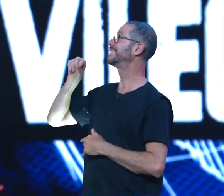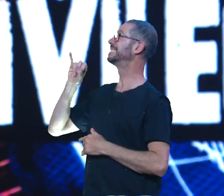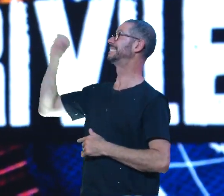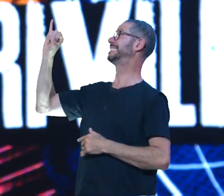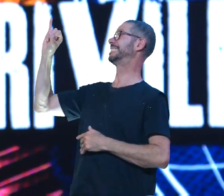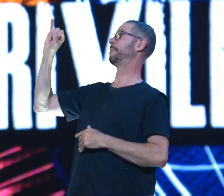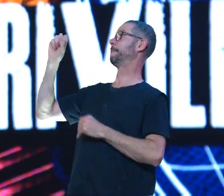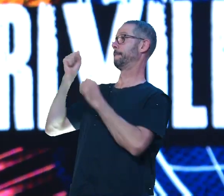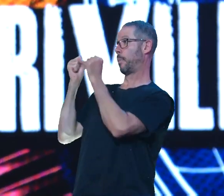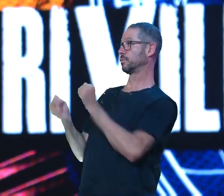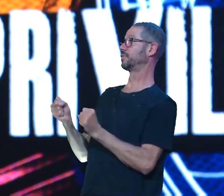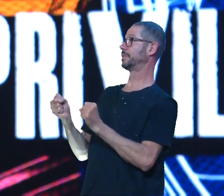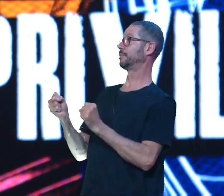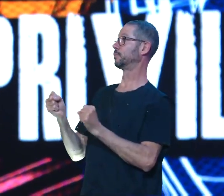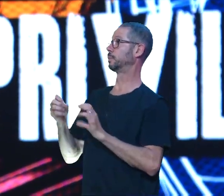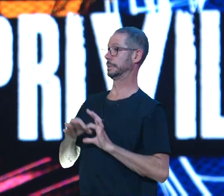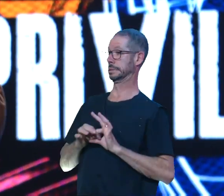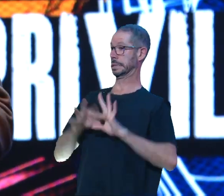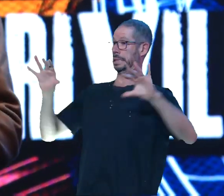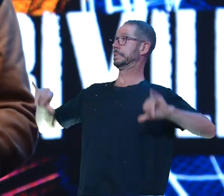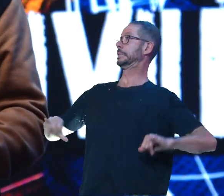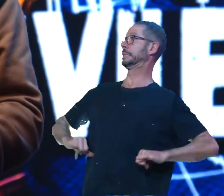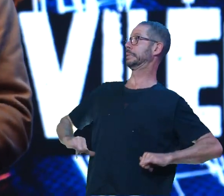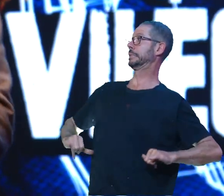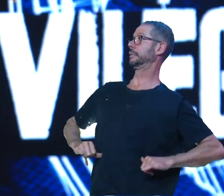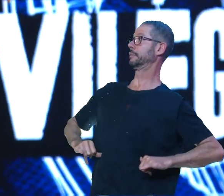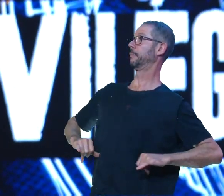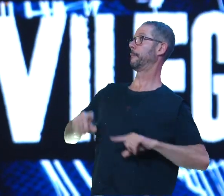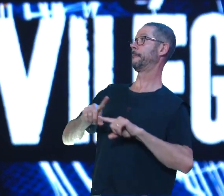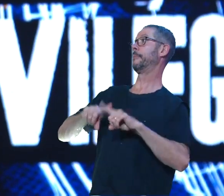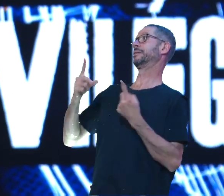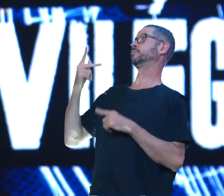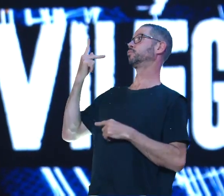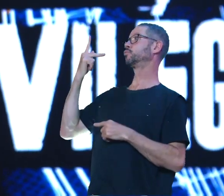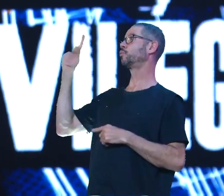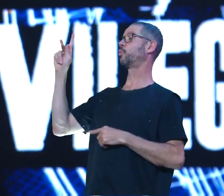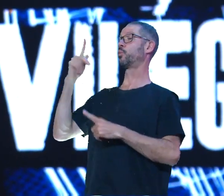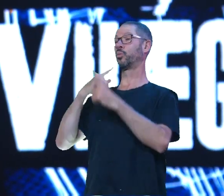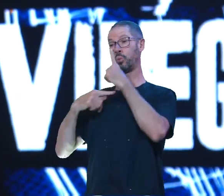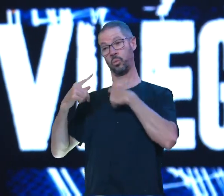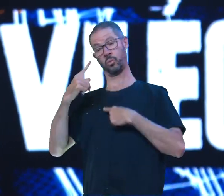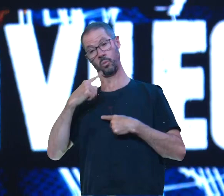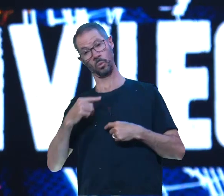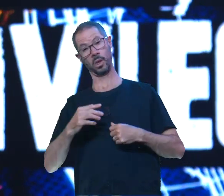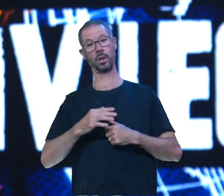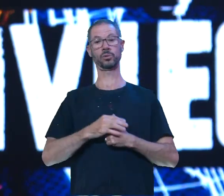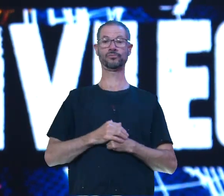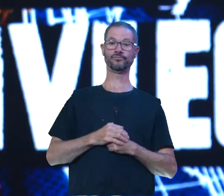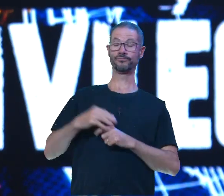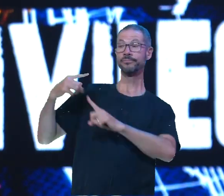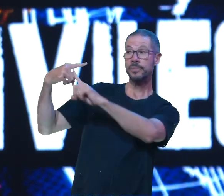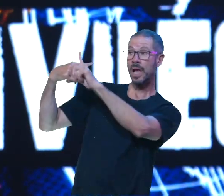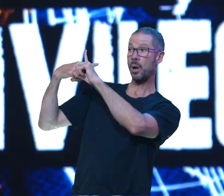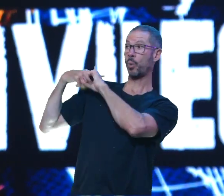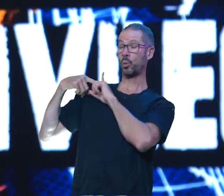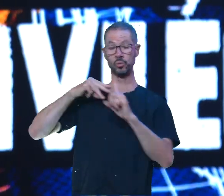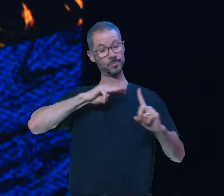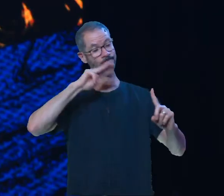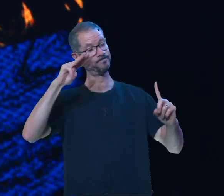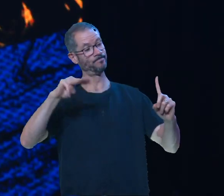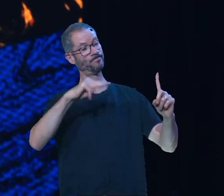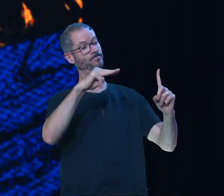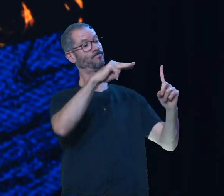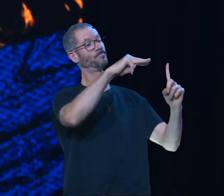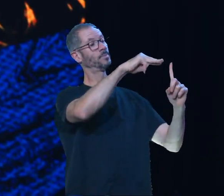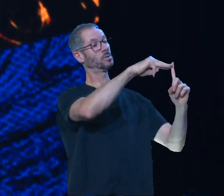possível for, passa de mim esse cálice, mas seja feita a tua vontade. A cruz é uma missão